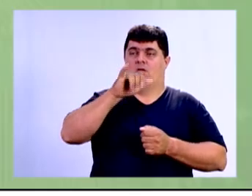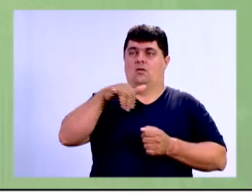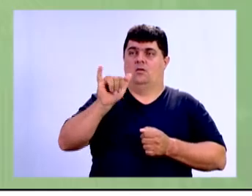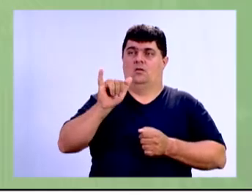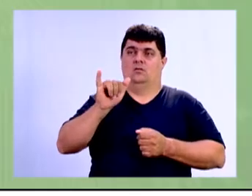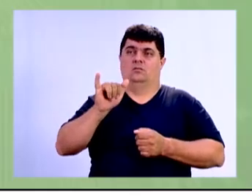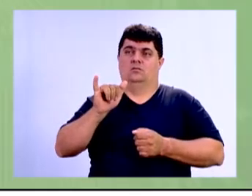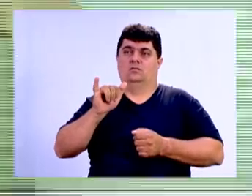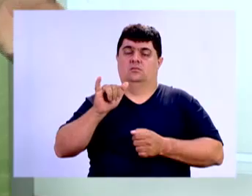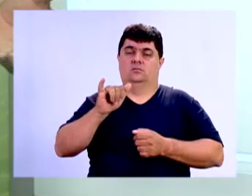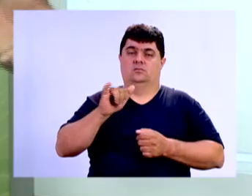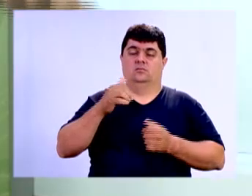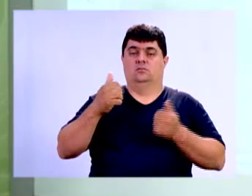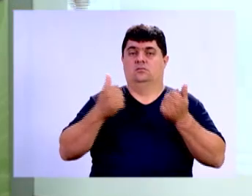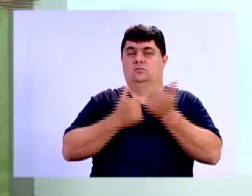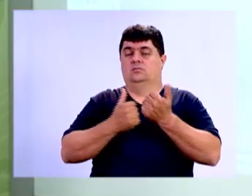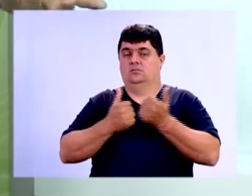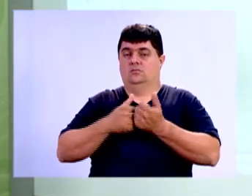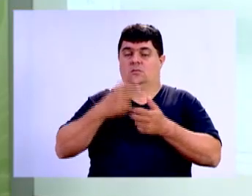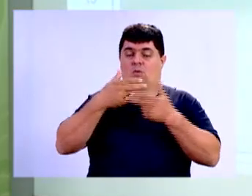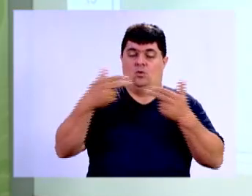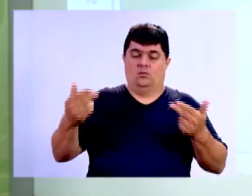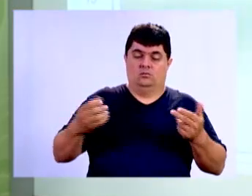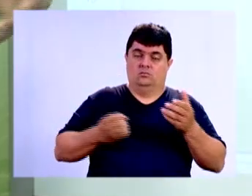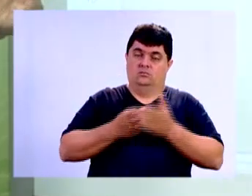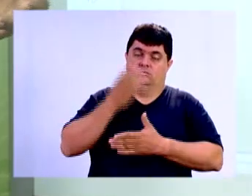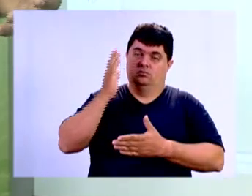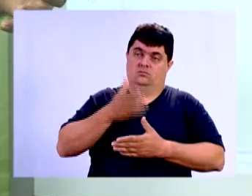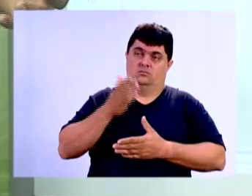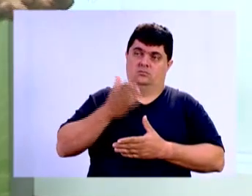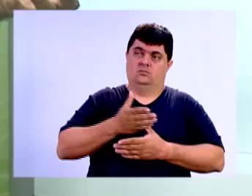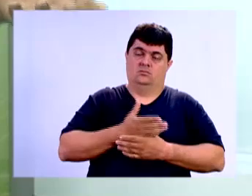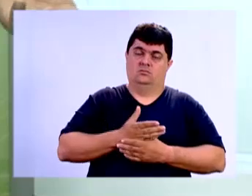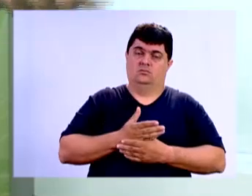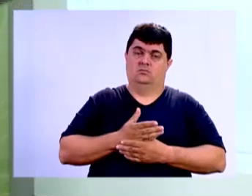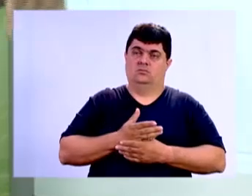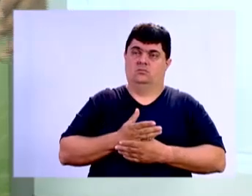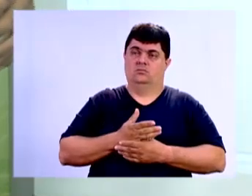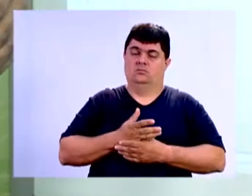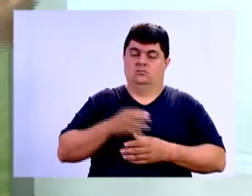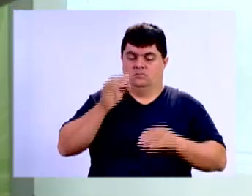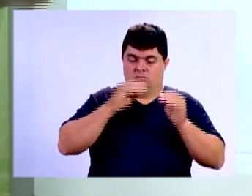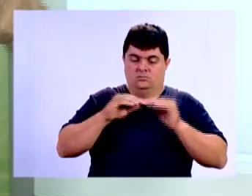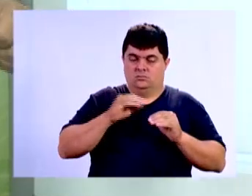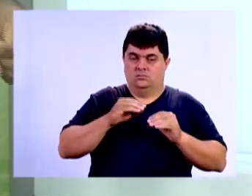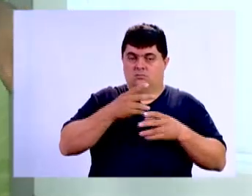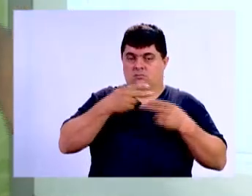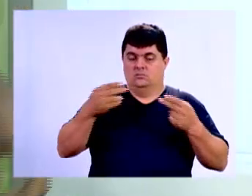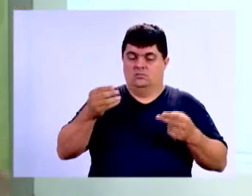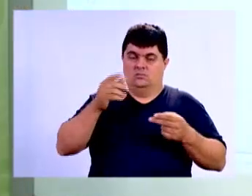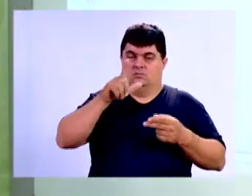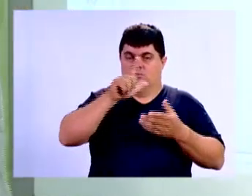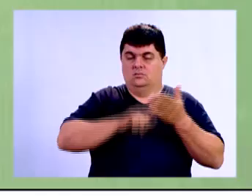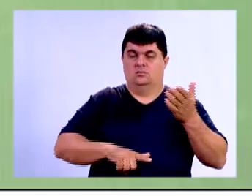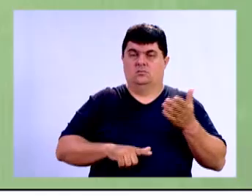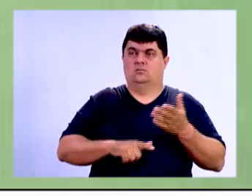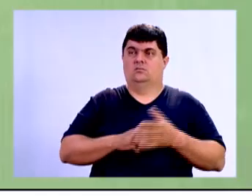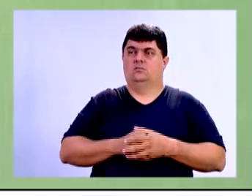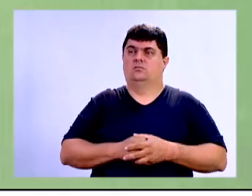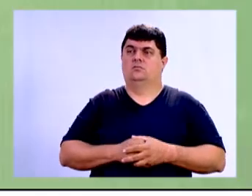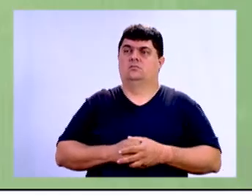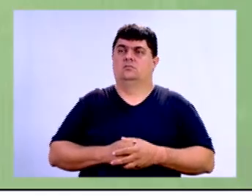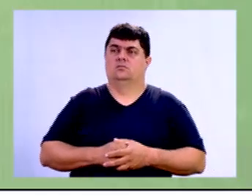tamanho. Depois eu crio um objeto, depois crio o objeto que é daquela ArrayList, eu adiciono aquele objeto na minha lista. Olha aqui, gente, vamos